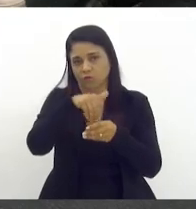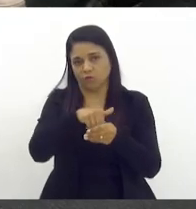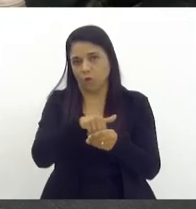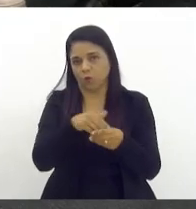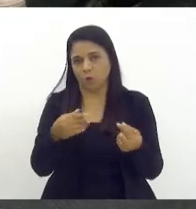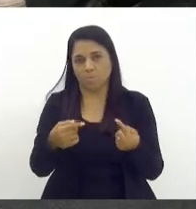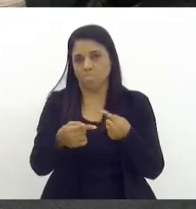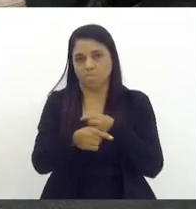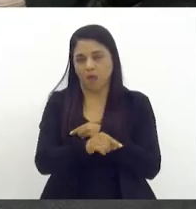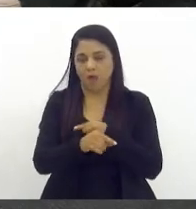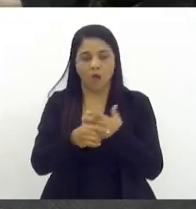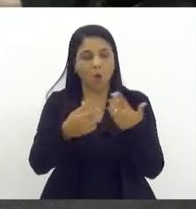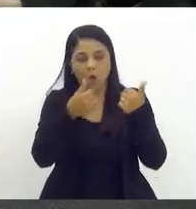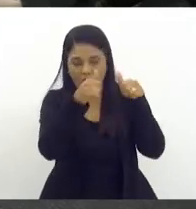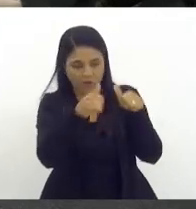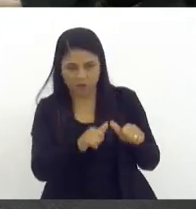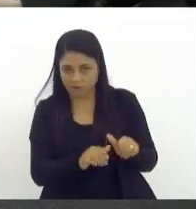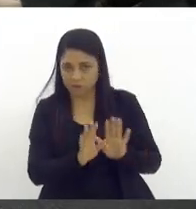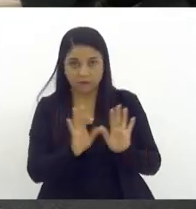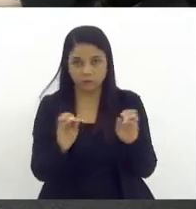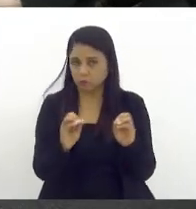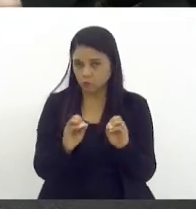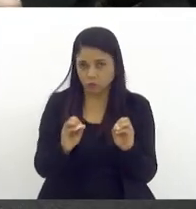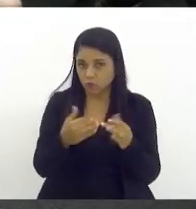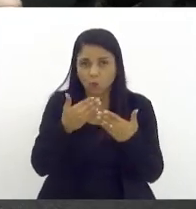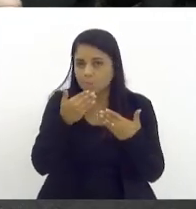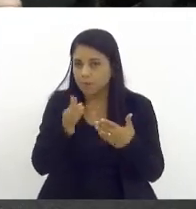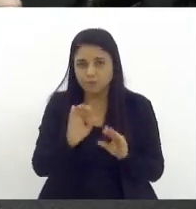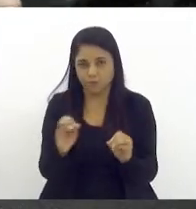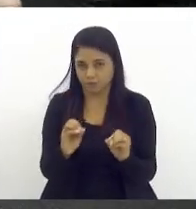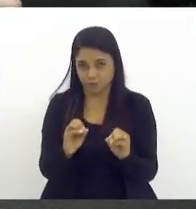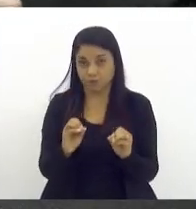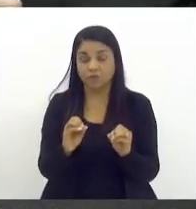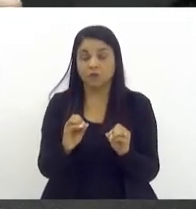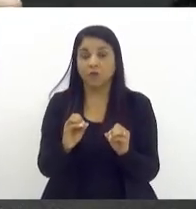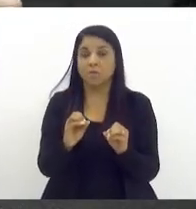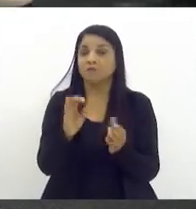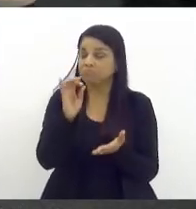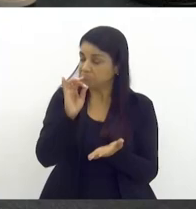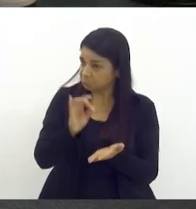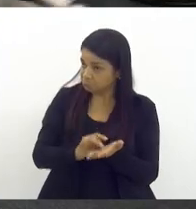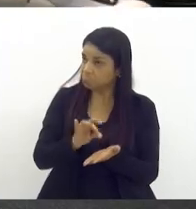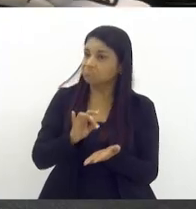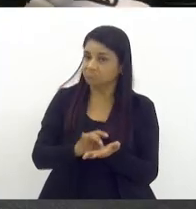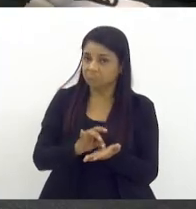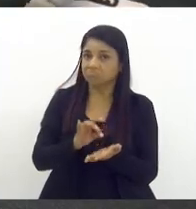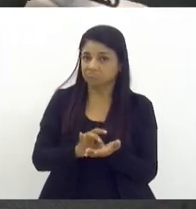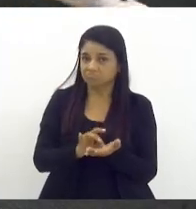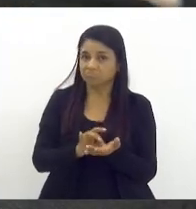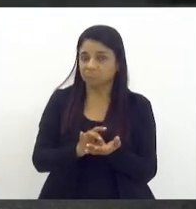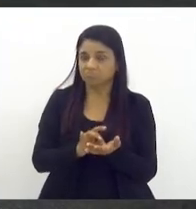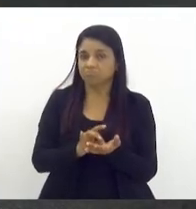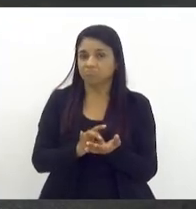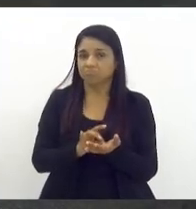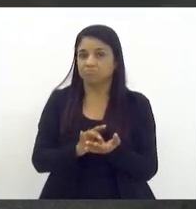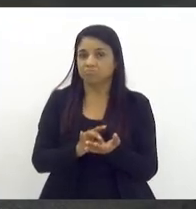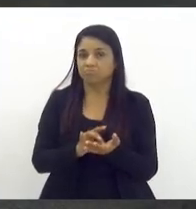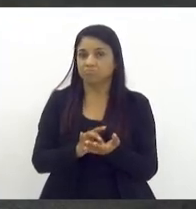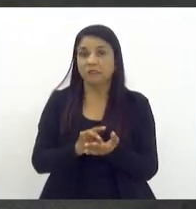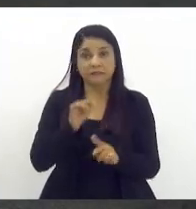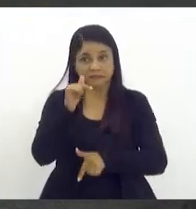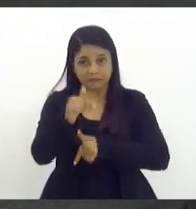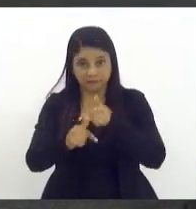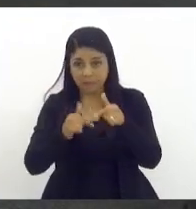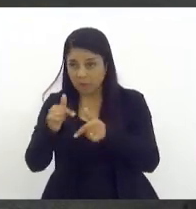estou pedindo verificação, não estou pedindo nada. Mas, realmente, se a gente se também... Porque